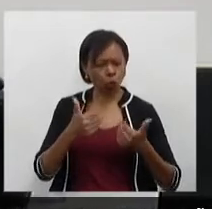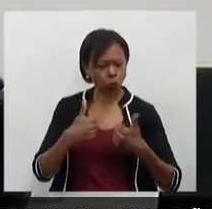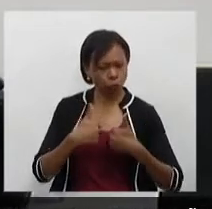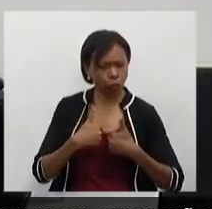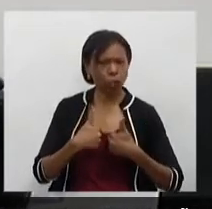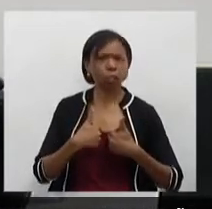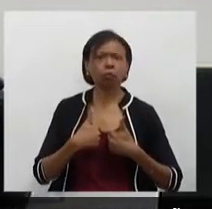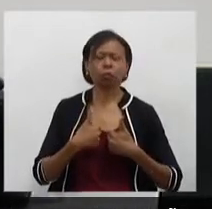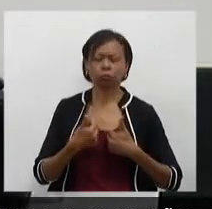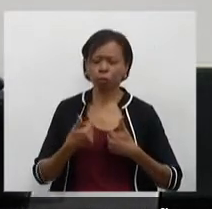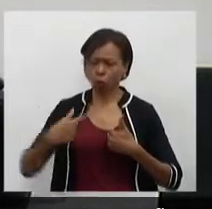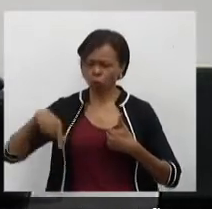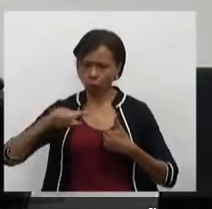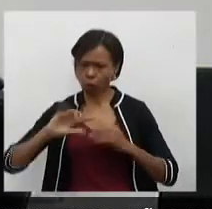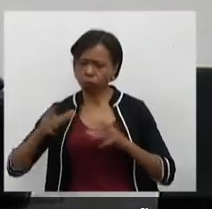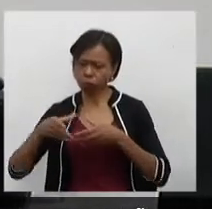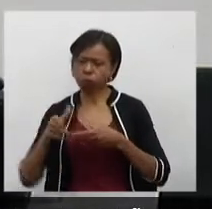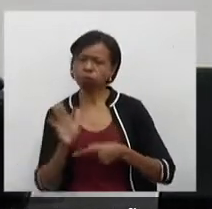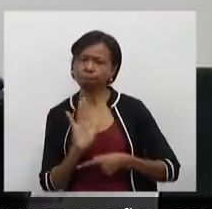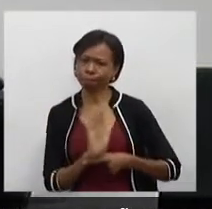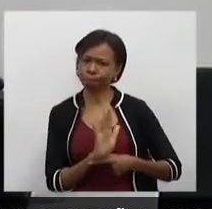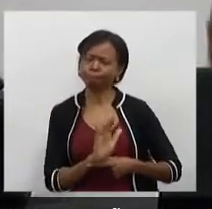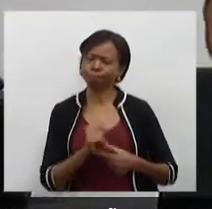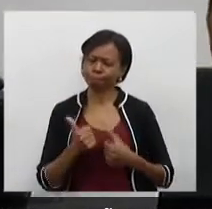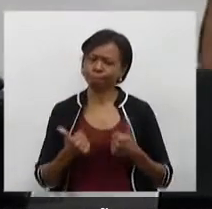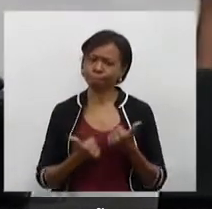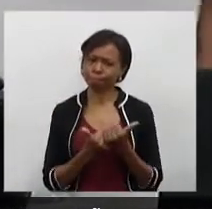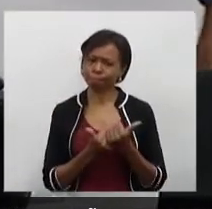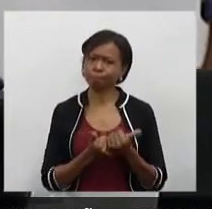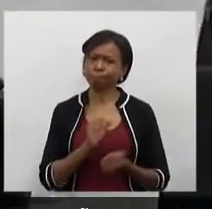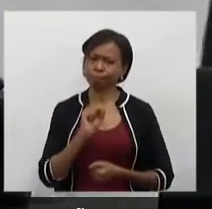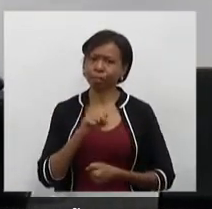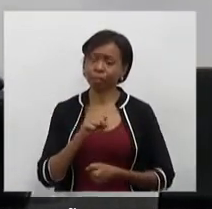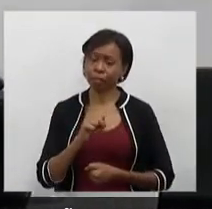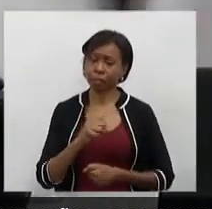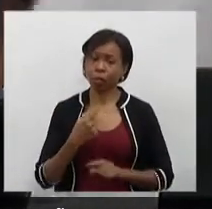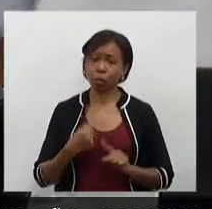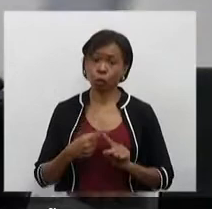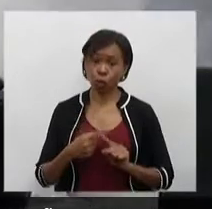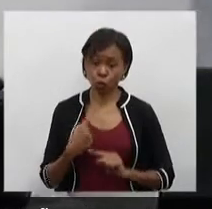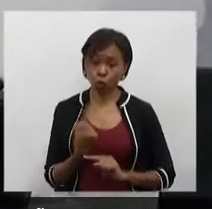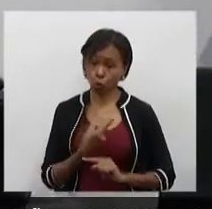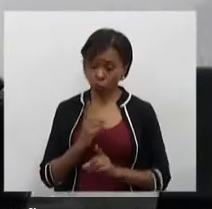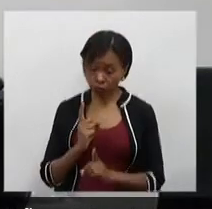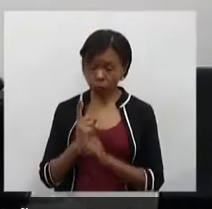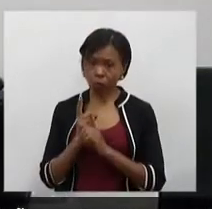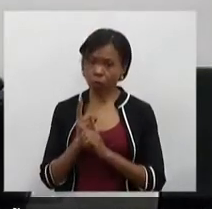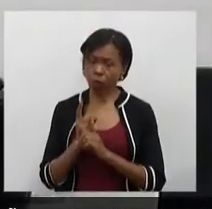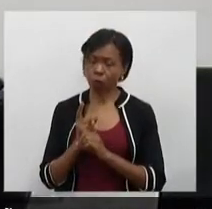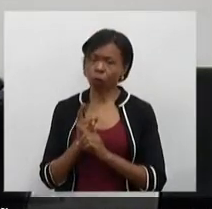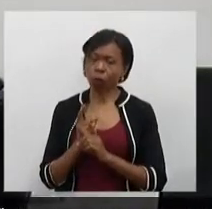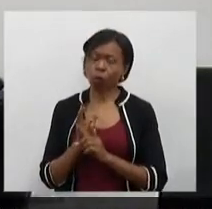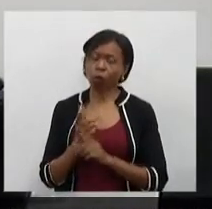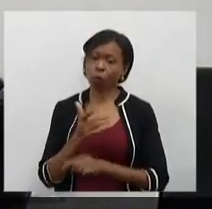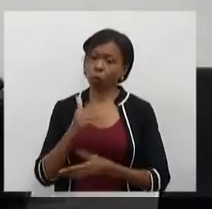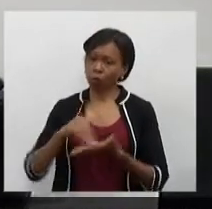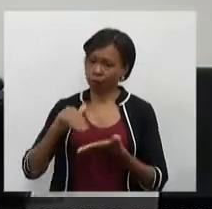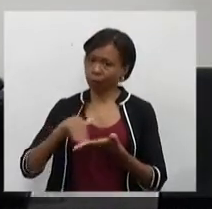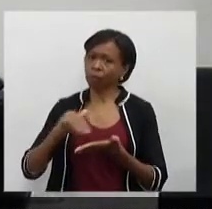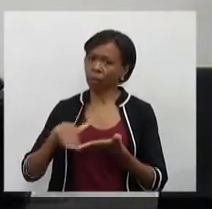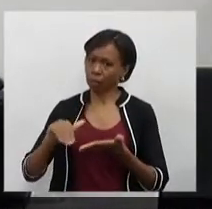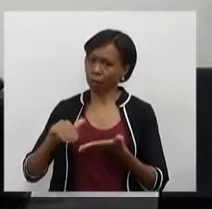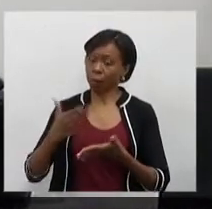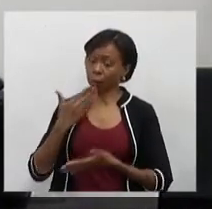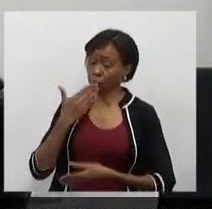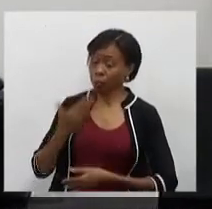ter certeza que nesse encontro da comissão que estaremos com o secretário, vamos solicitar que isso seja uma